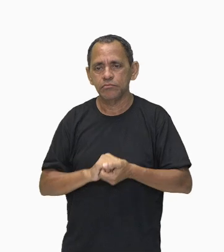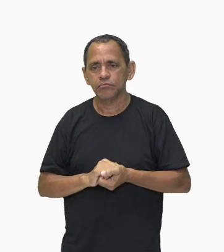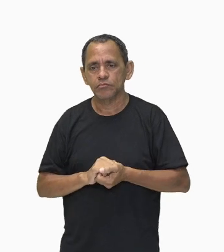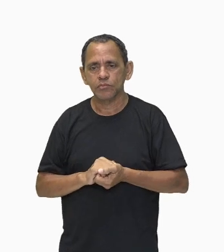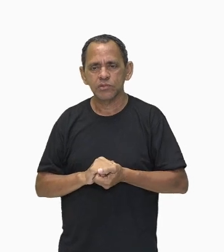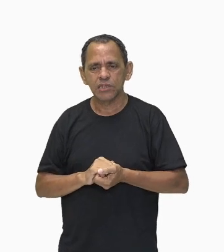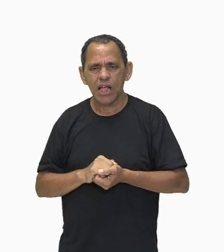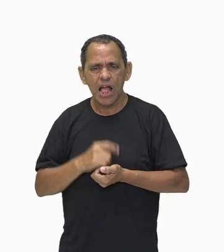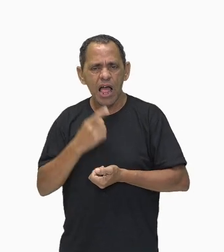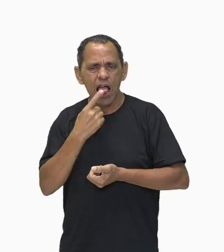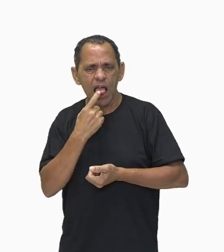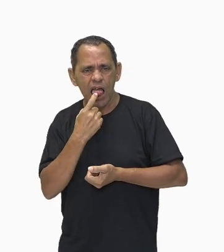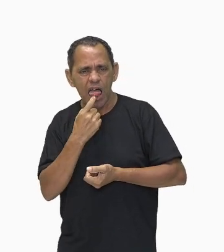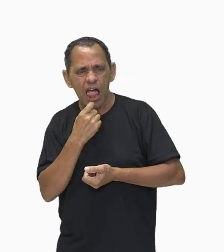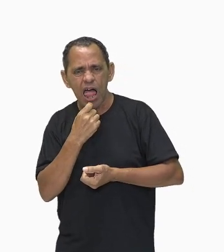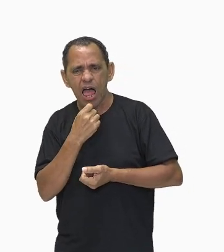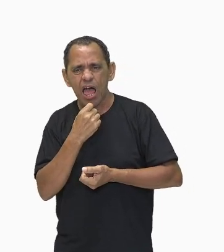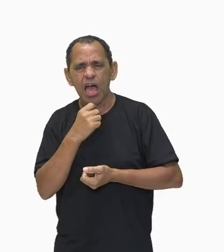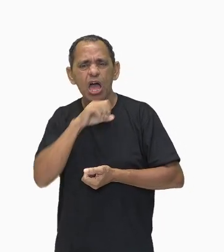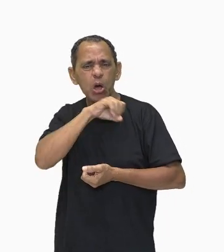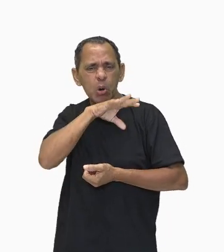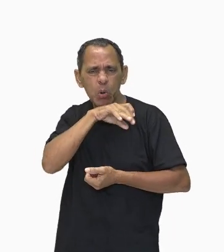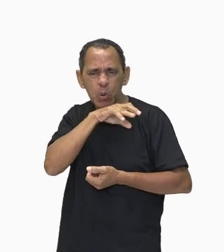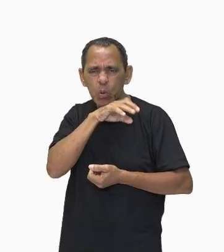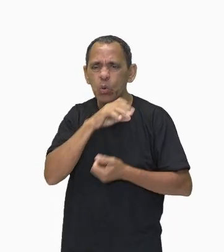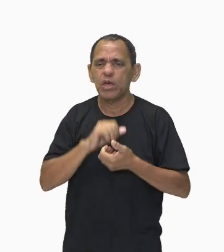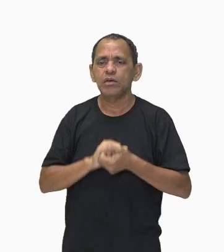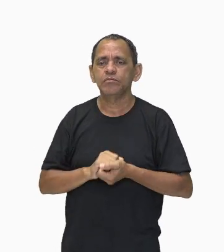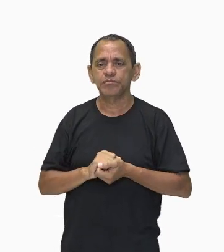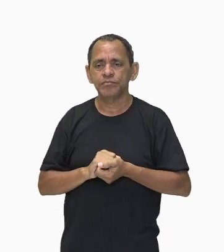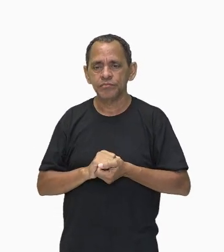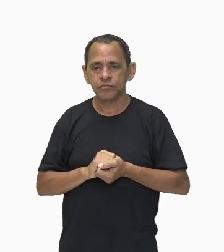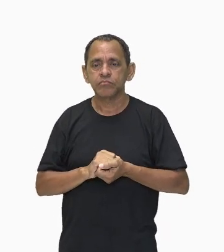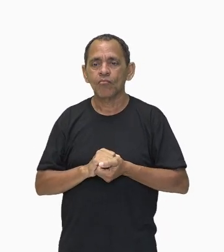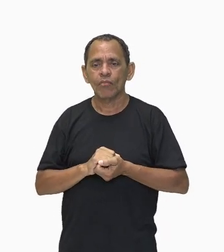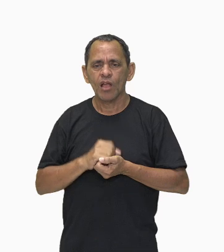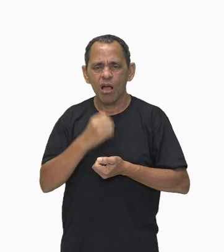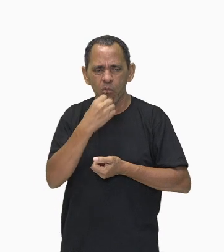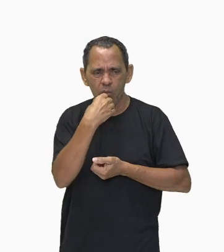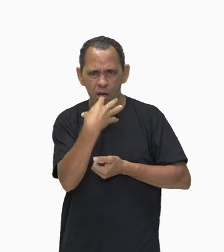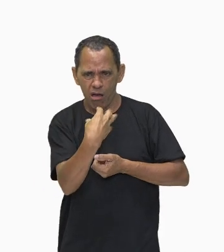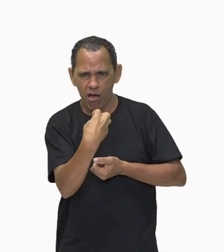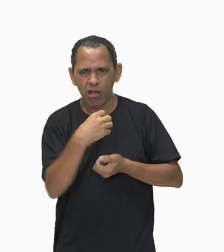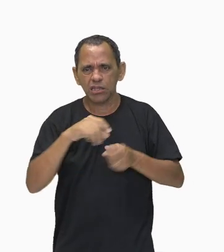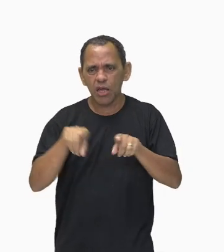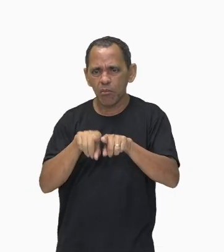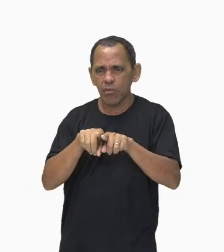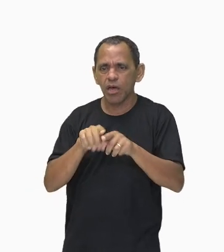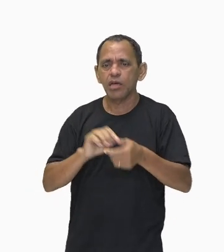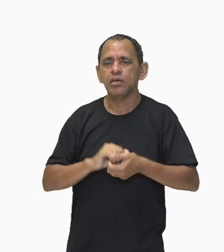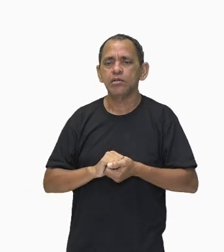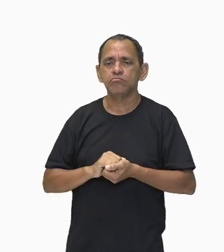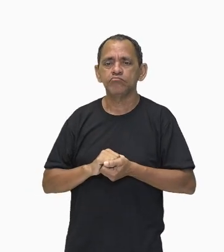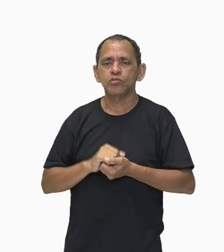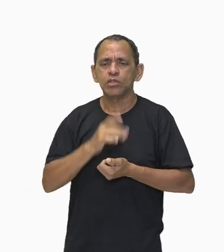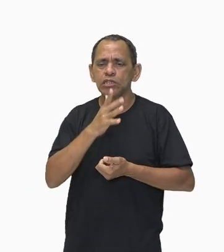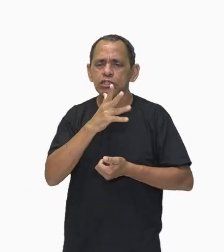amargo frequente na boca, mau hálito, arrotos frequentes, sensação de digestão lenta